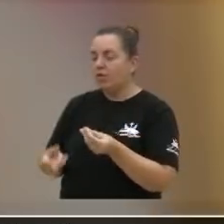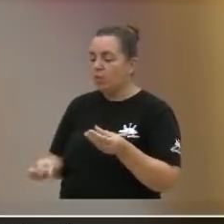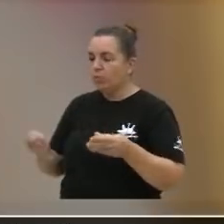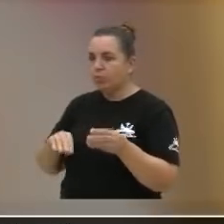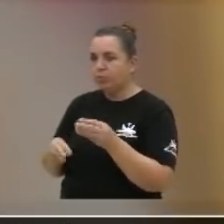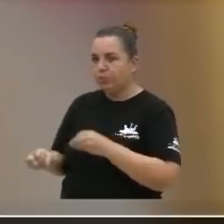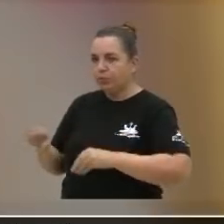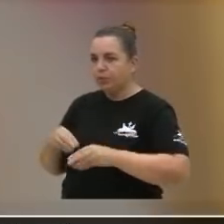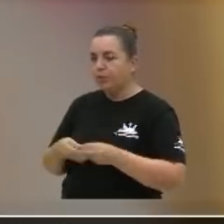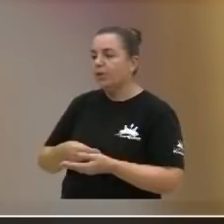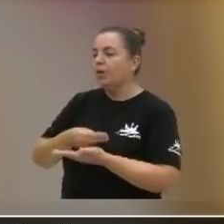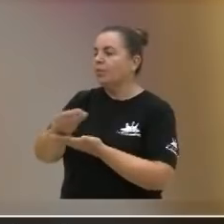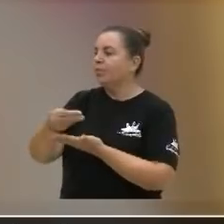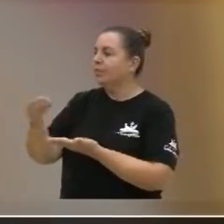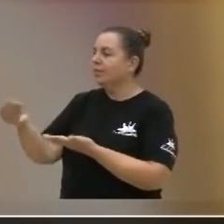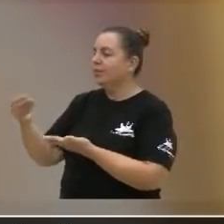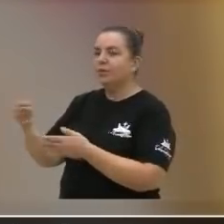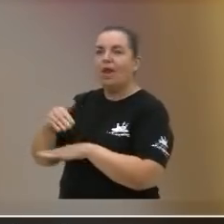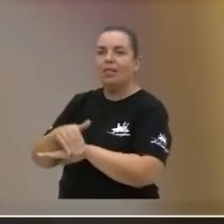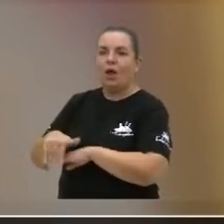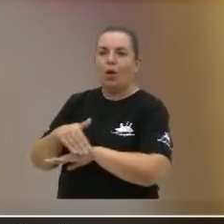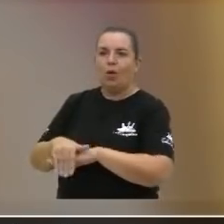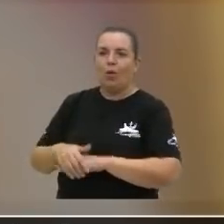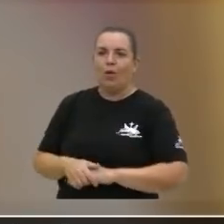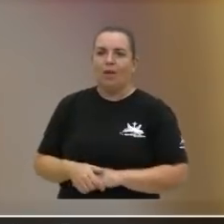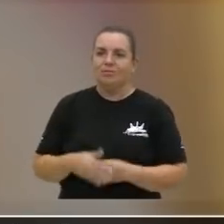avental e ia distribuir nas ruas.